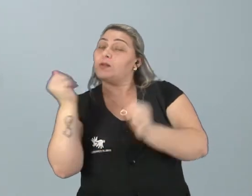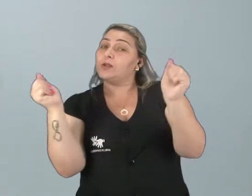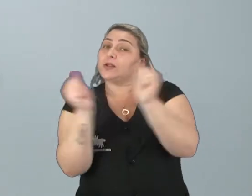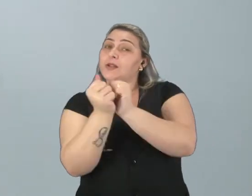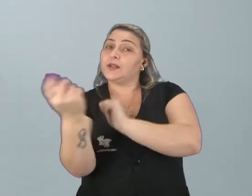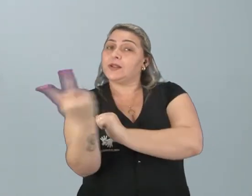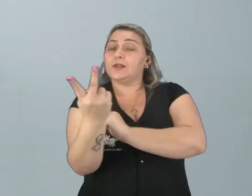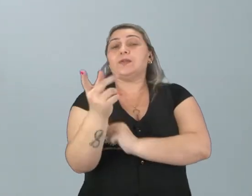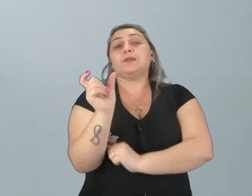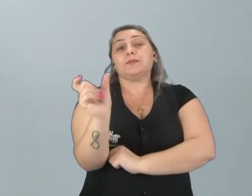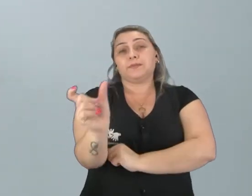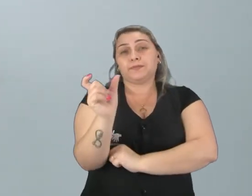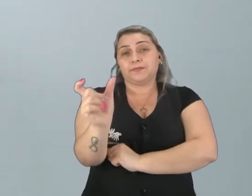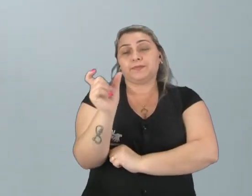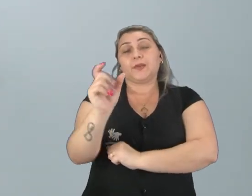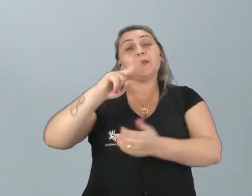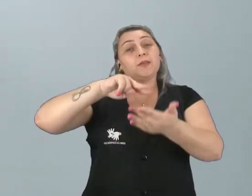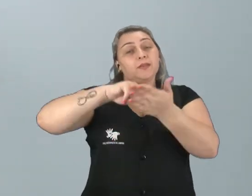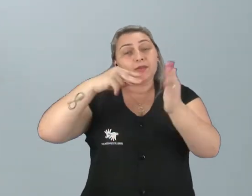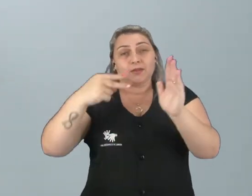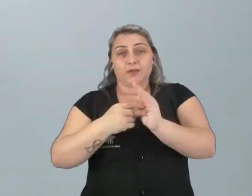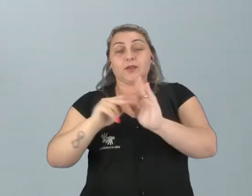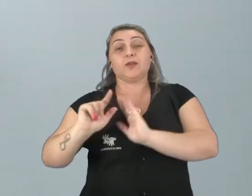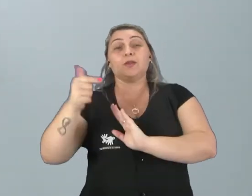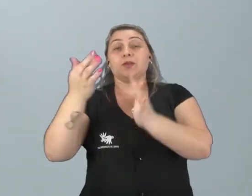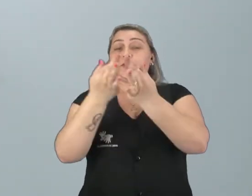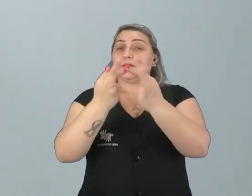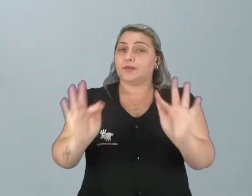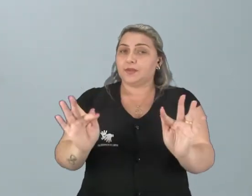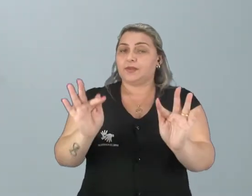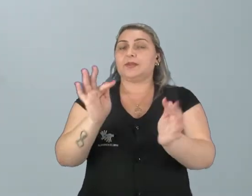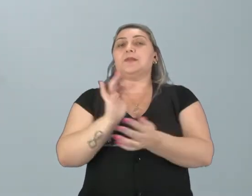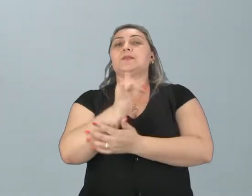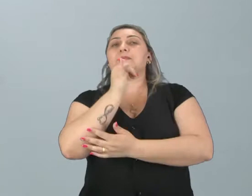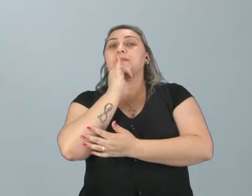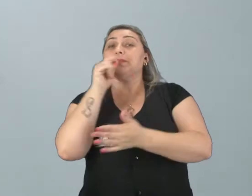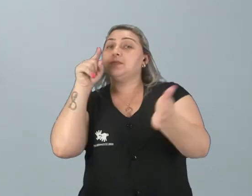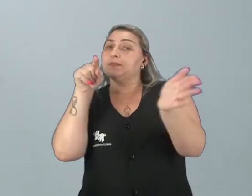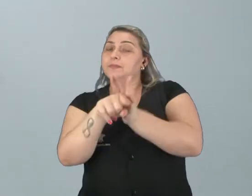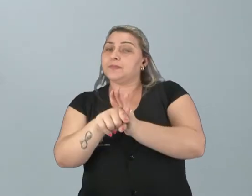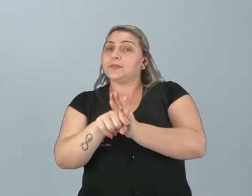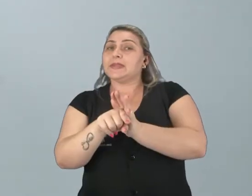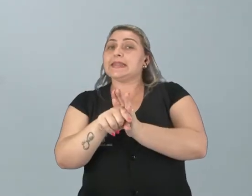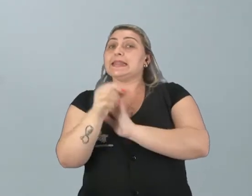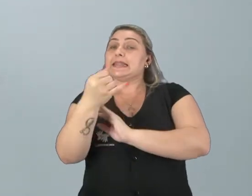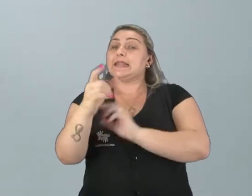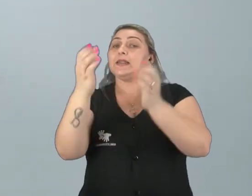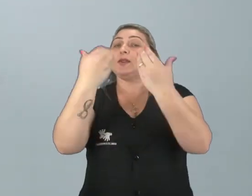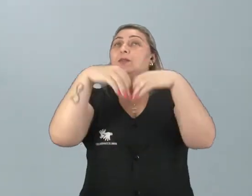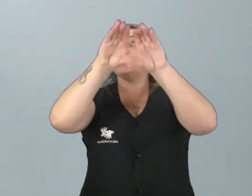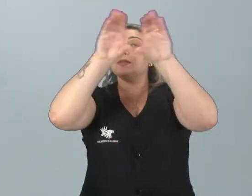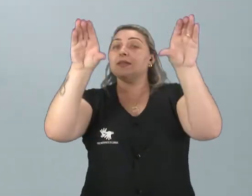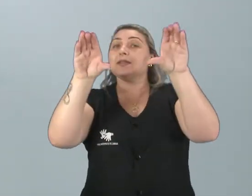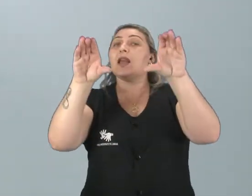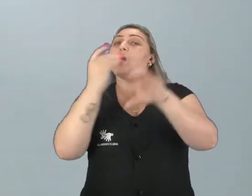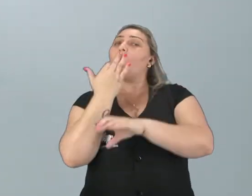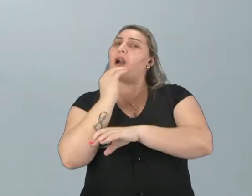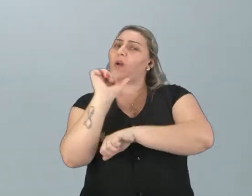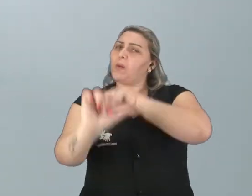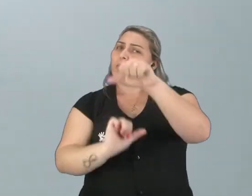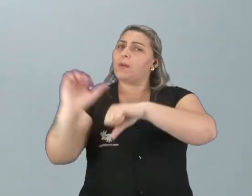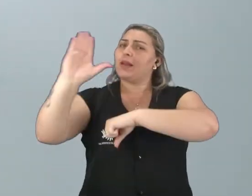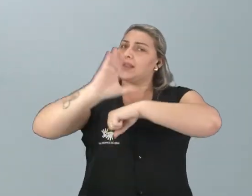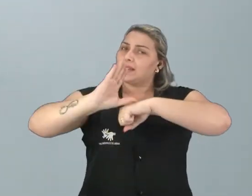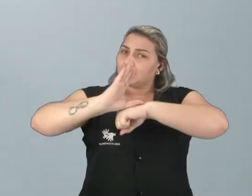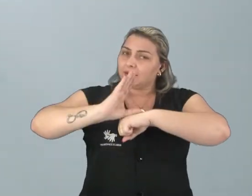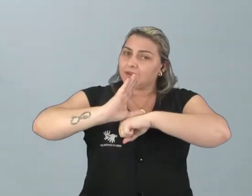duas palavras, dá o significado de outra frase, como se ele perguntasse, o céu está cinza, o céu